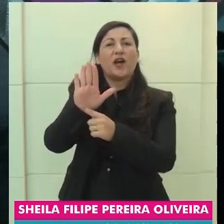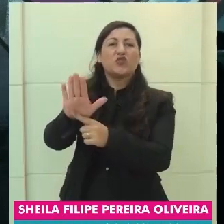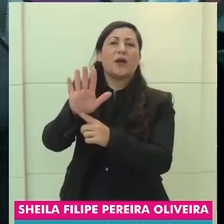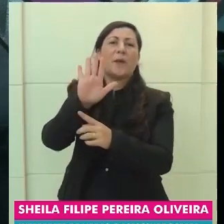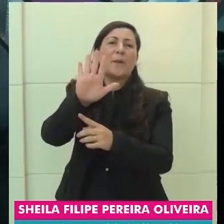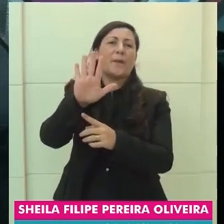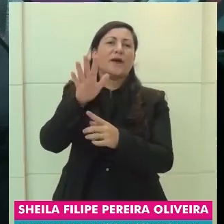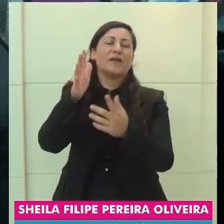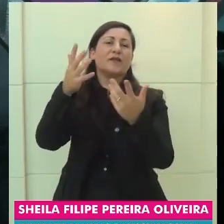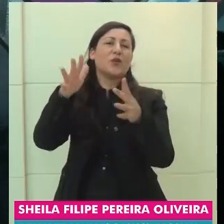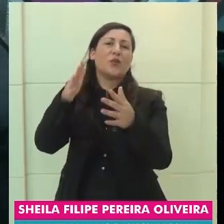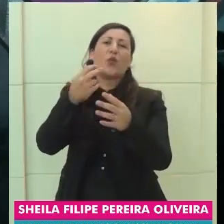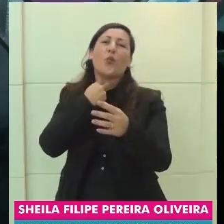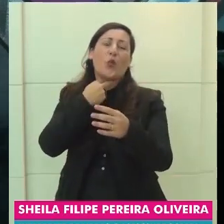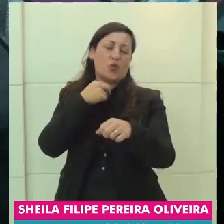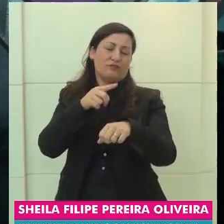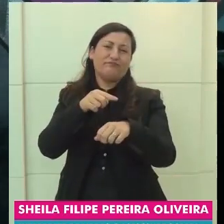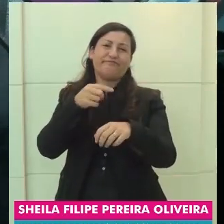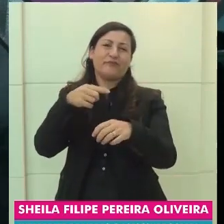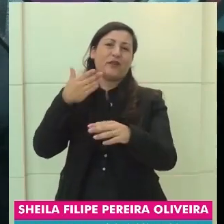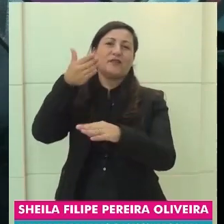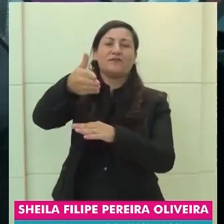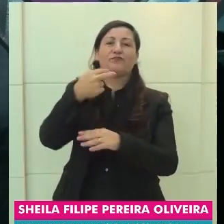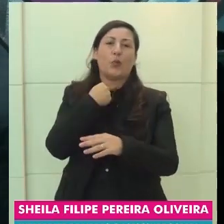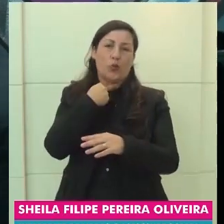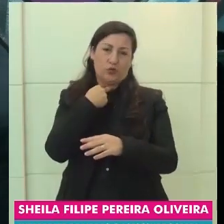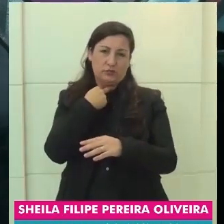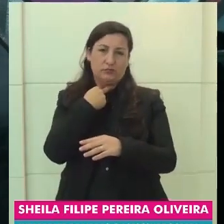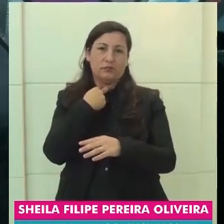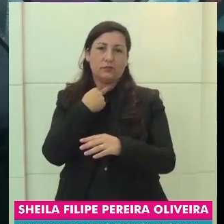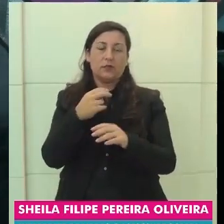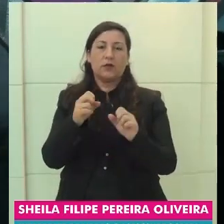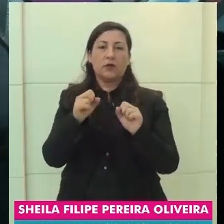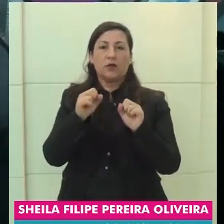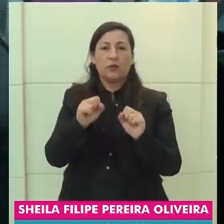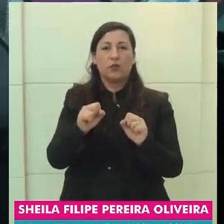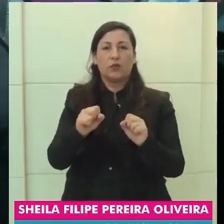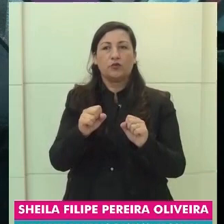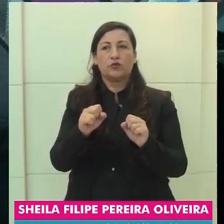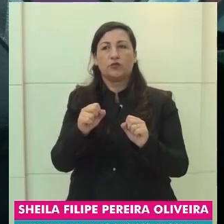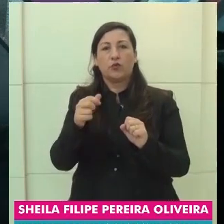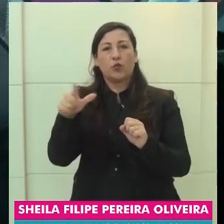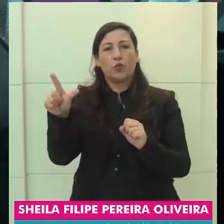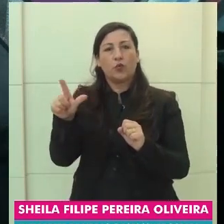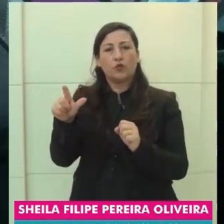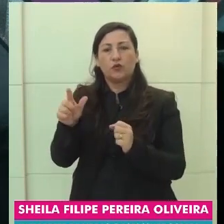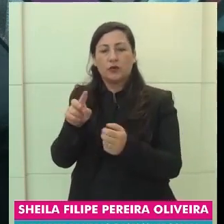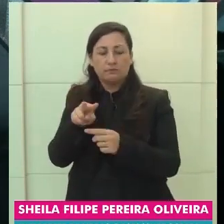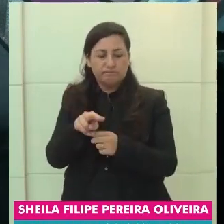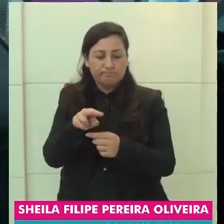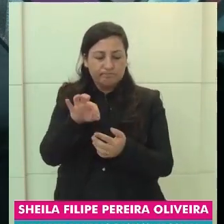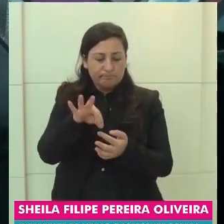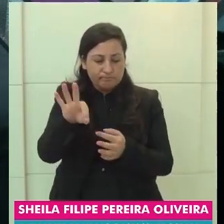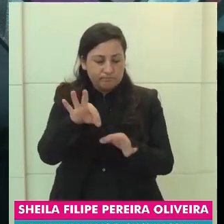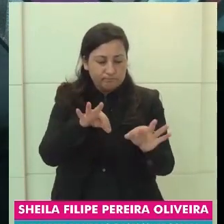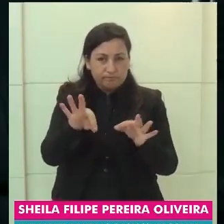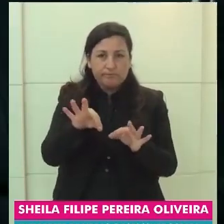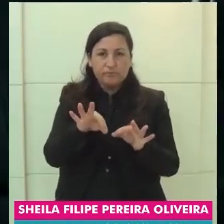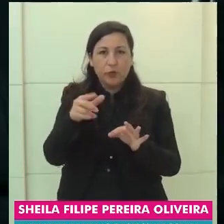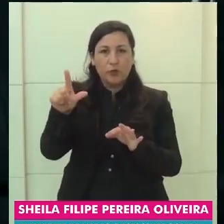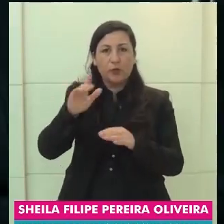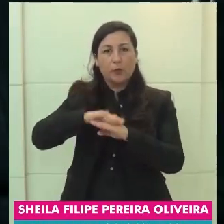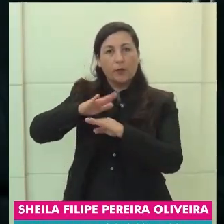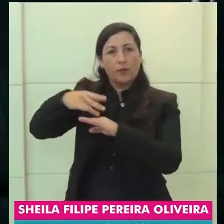mas não vão estar presentes e tal. Tem alguém que vai estar lá cuidando dessas cartelas? grupos,